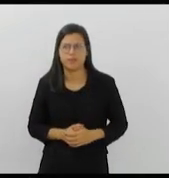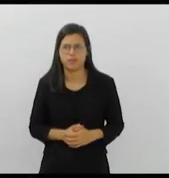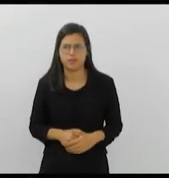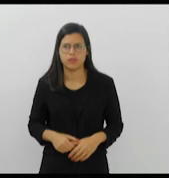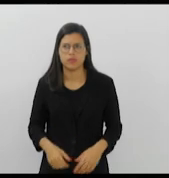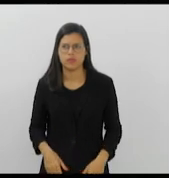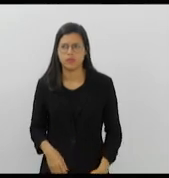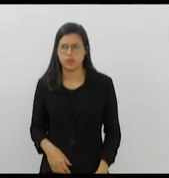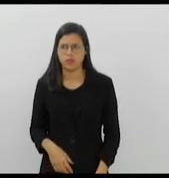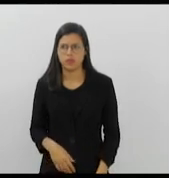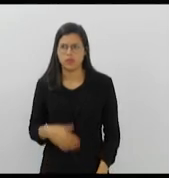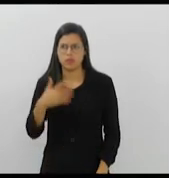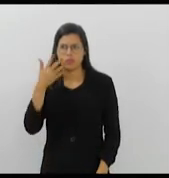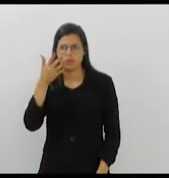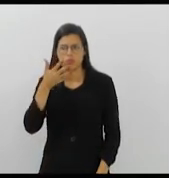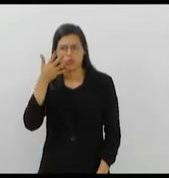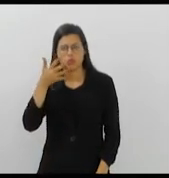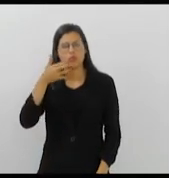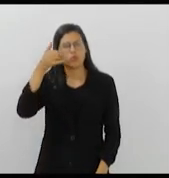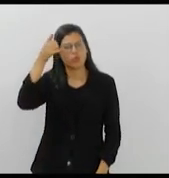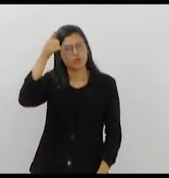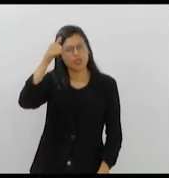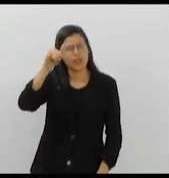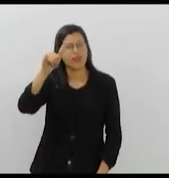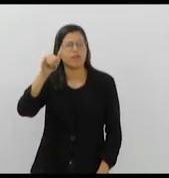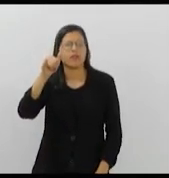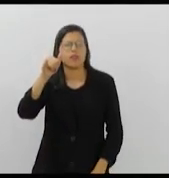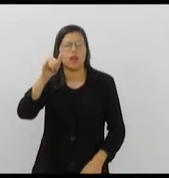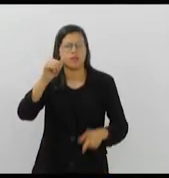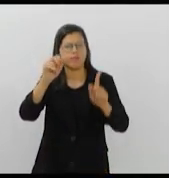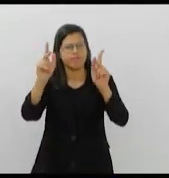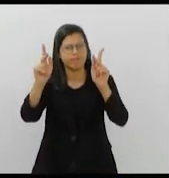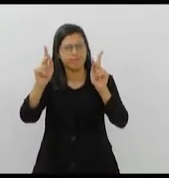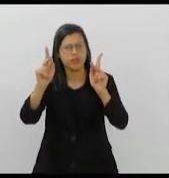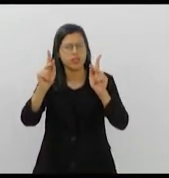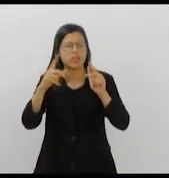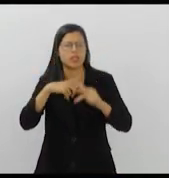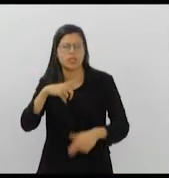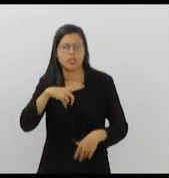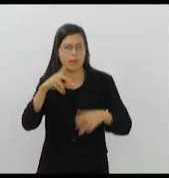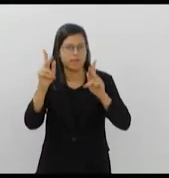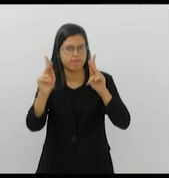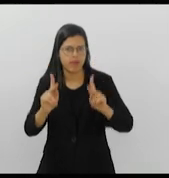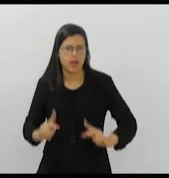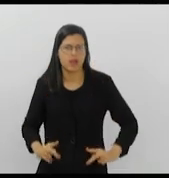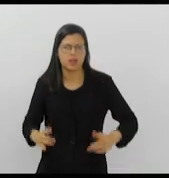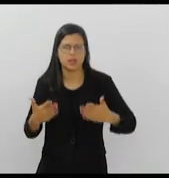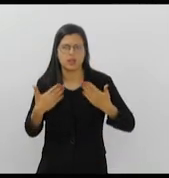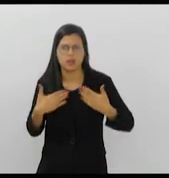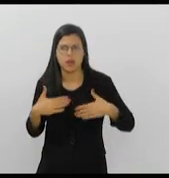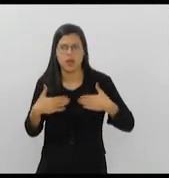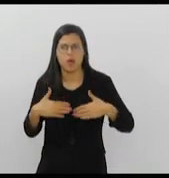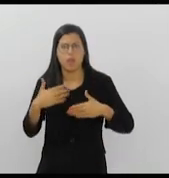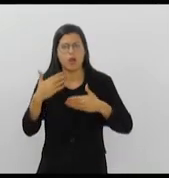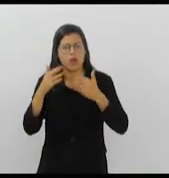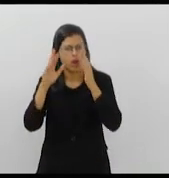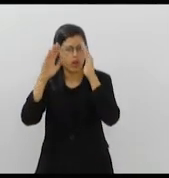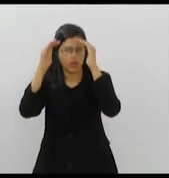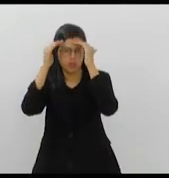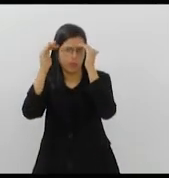Um discurso de prevenção, de paz, de harmonia, respeitando o processo ideológico de cada